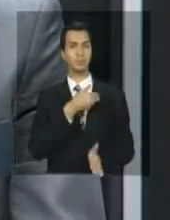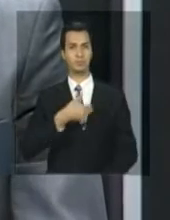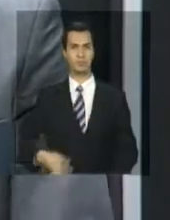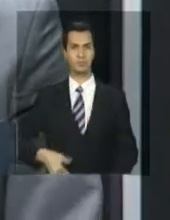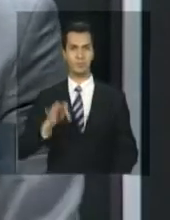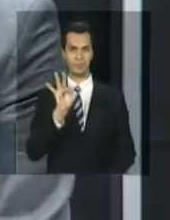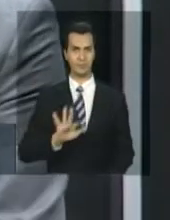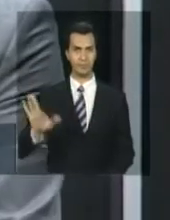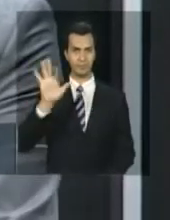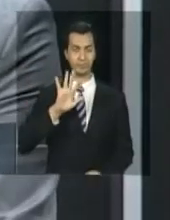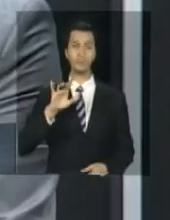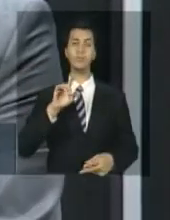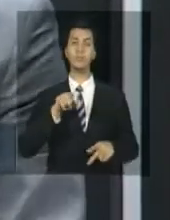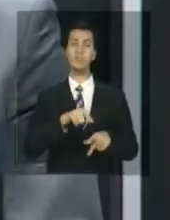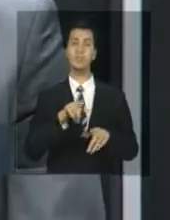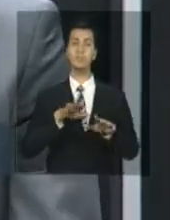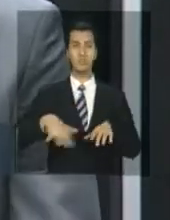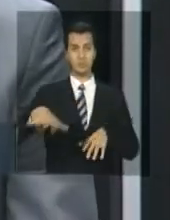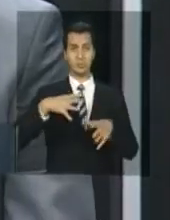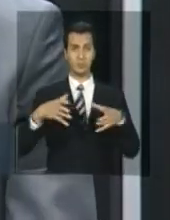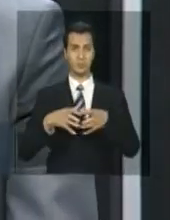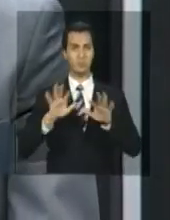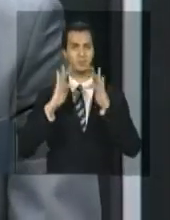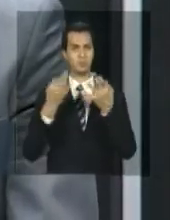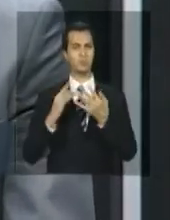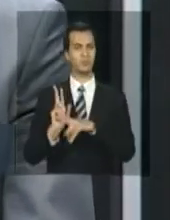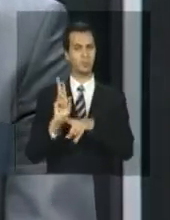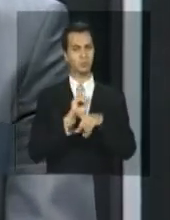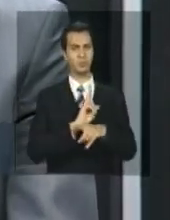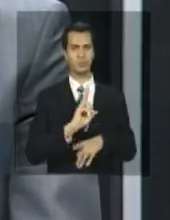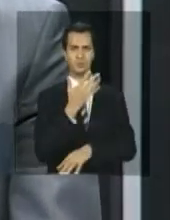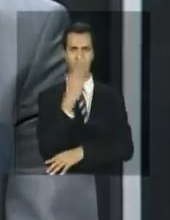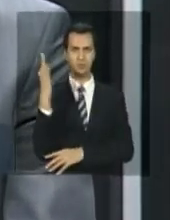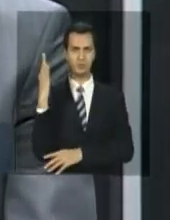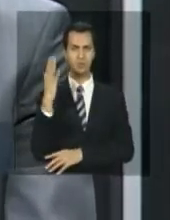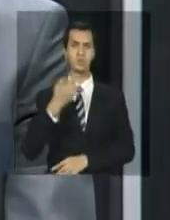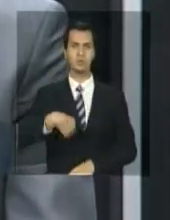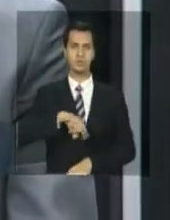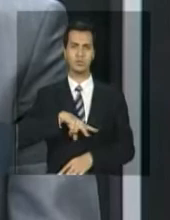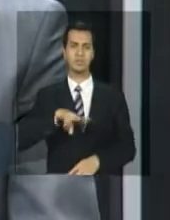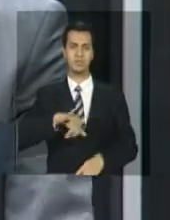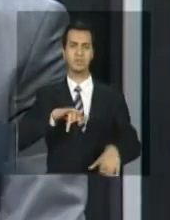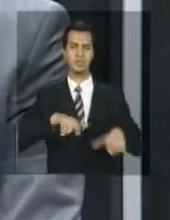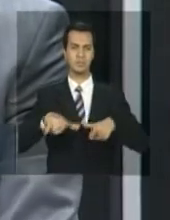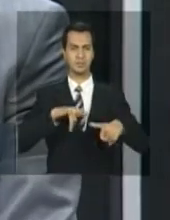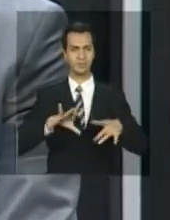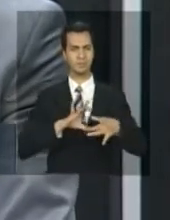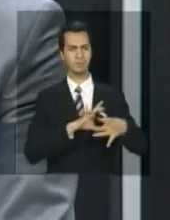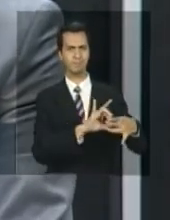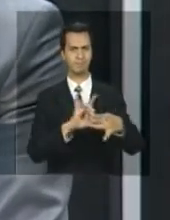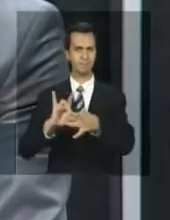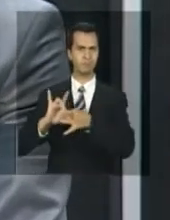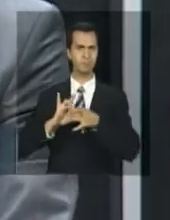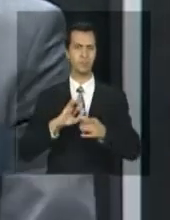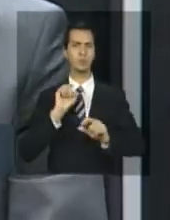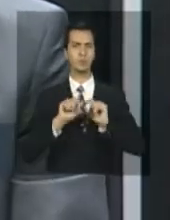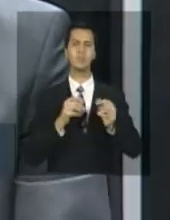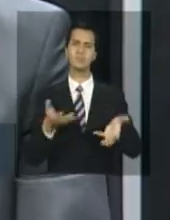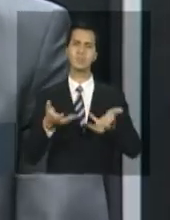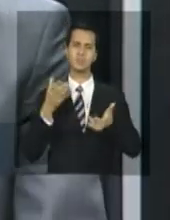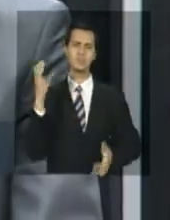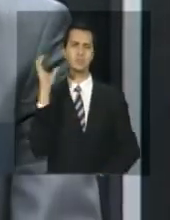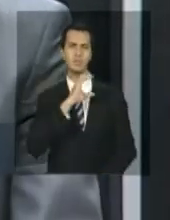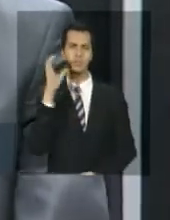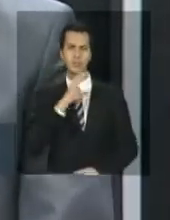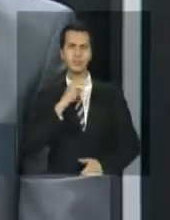e que ajudam a preservar o ativo ambiental. Trabalharemos em parceria para avançar mais